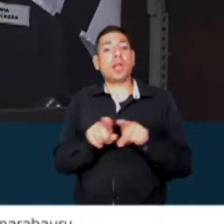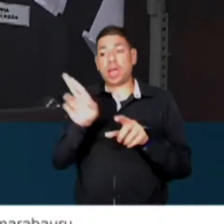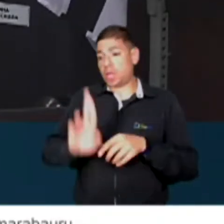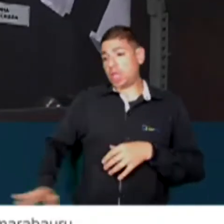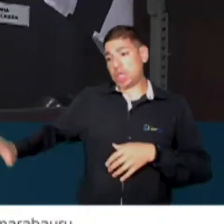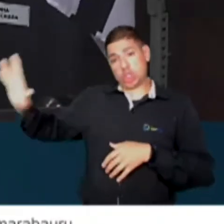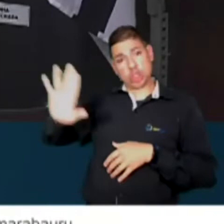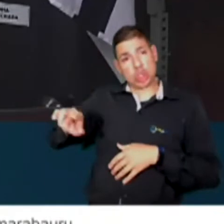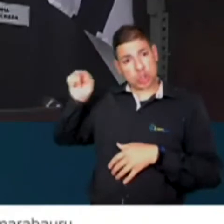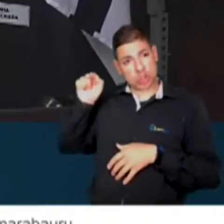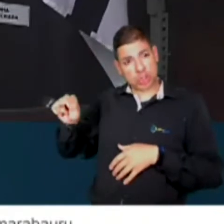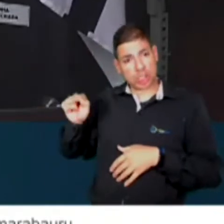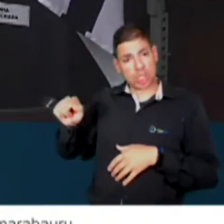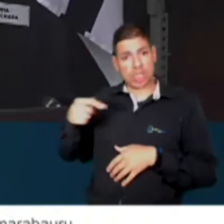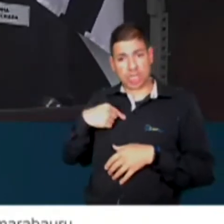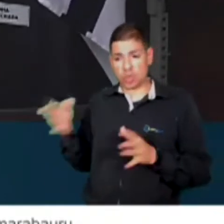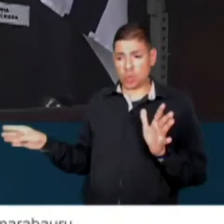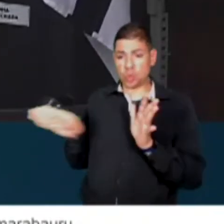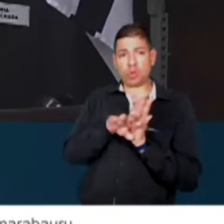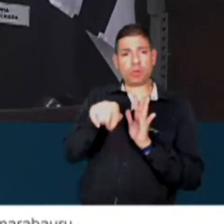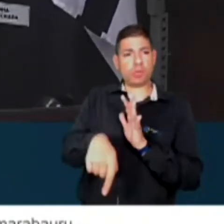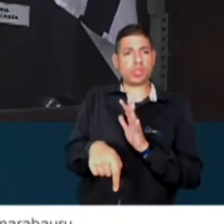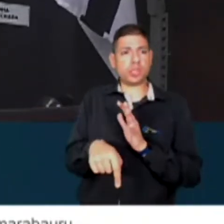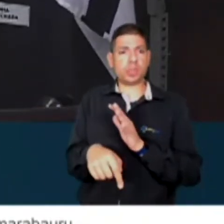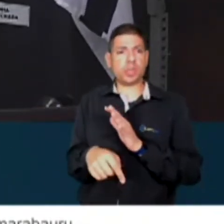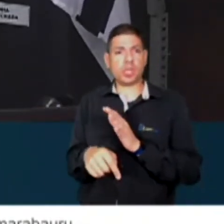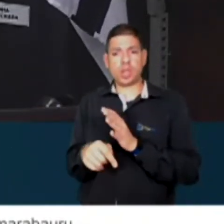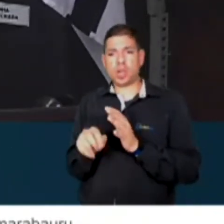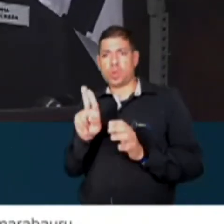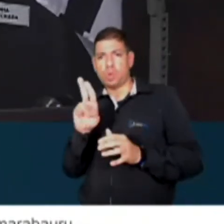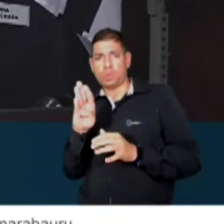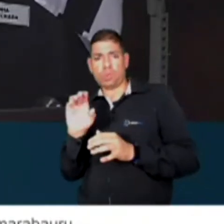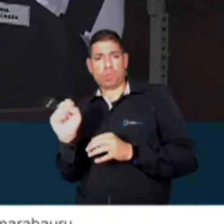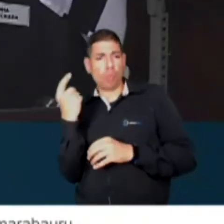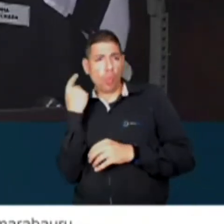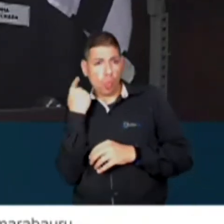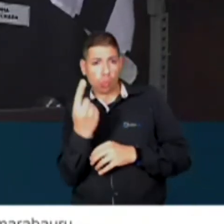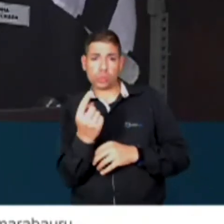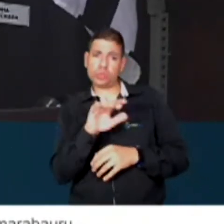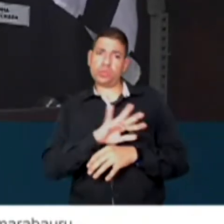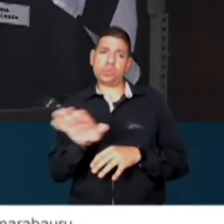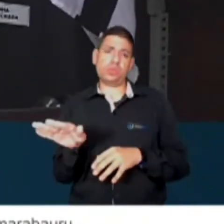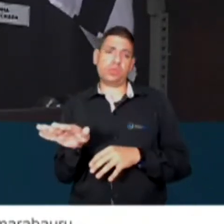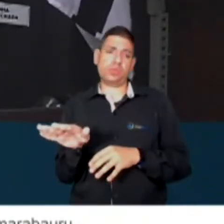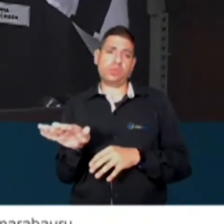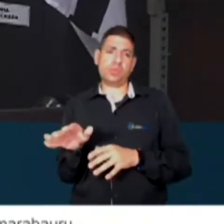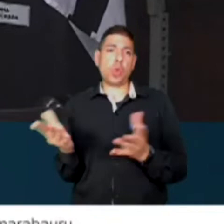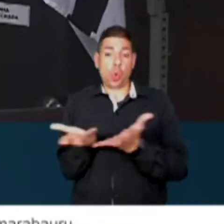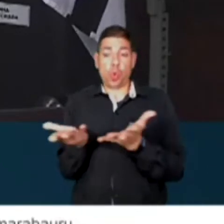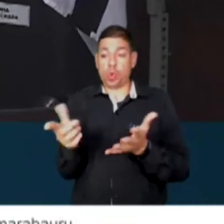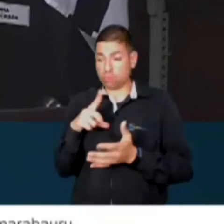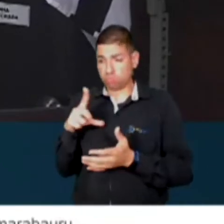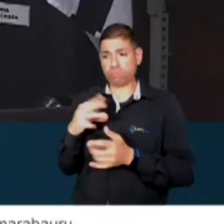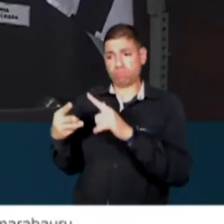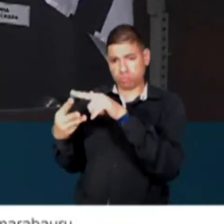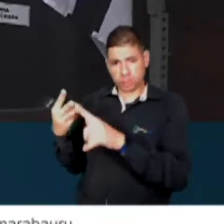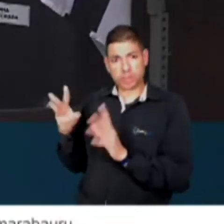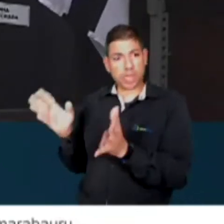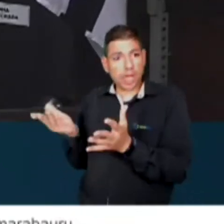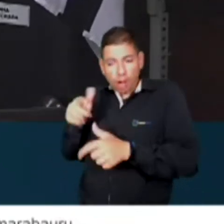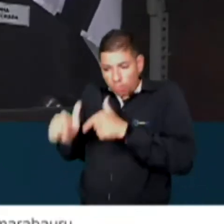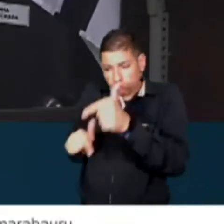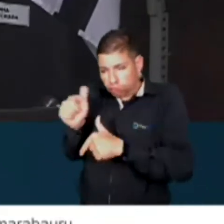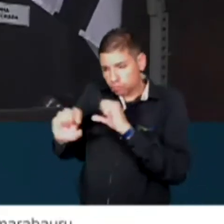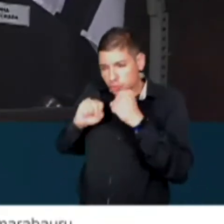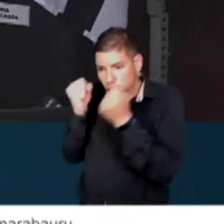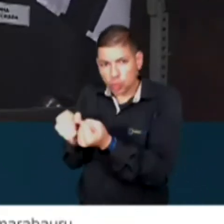quando eu entrei, tinha uma única unidade de saúde. Hoje tem três, nós estamos trabalhando para ir para a quarta, para